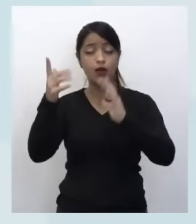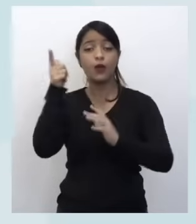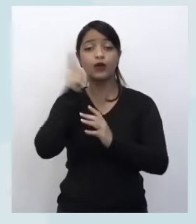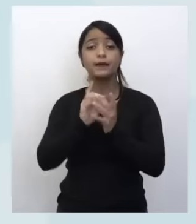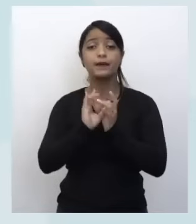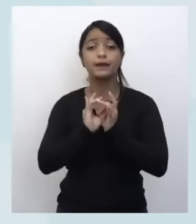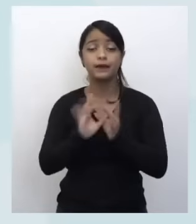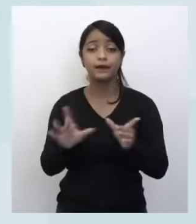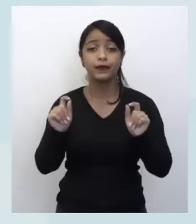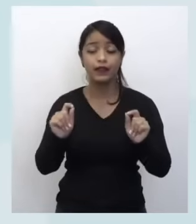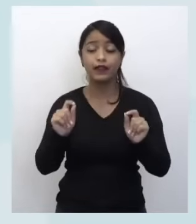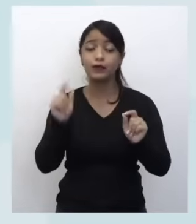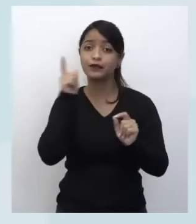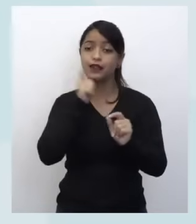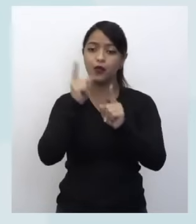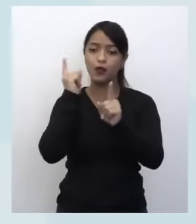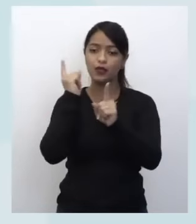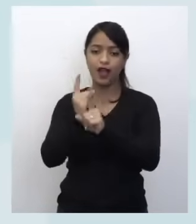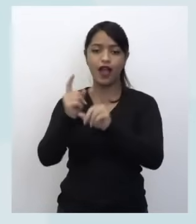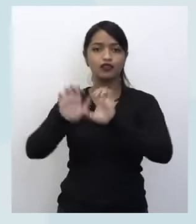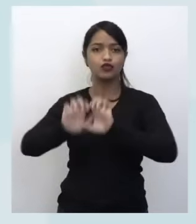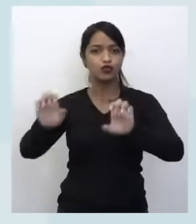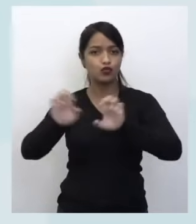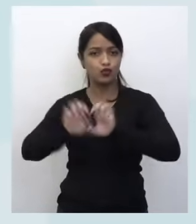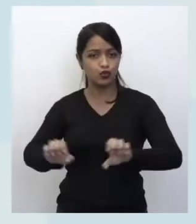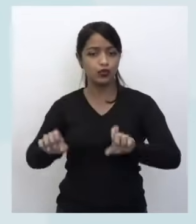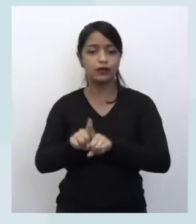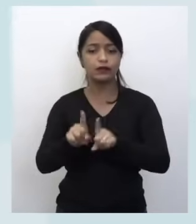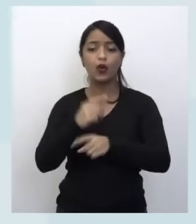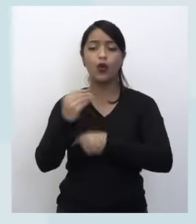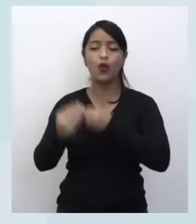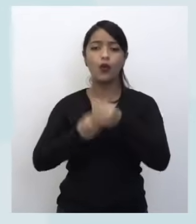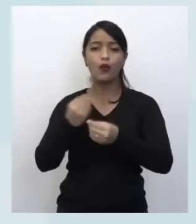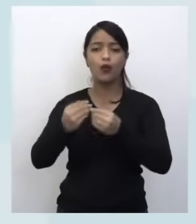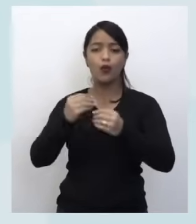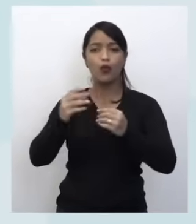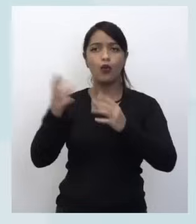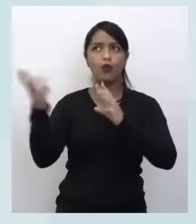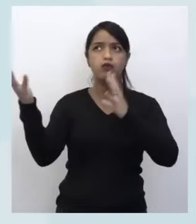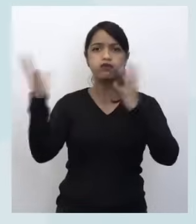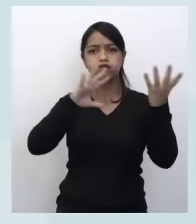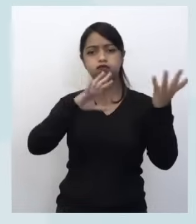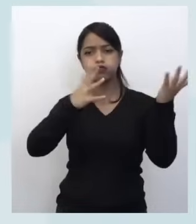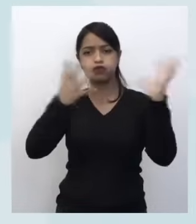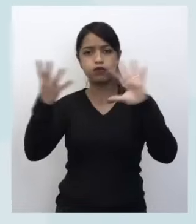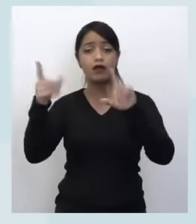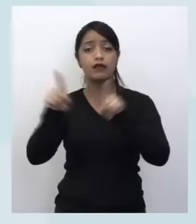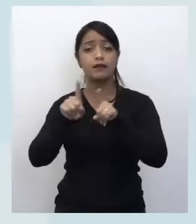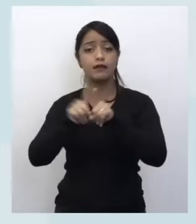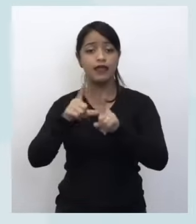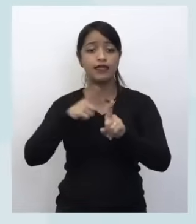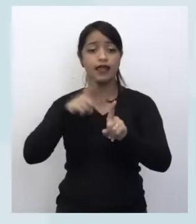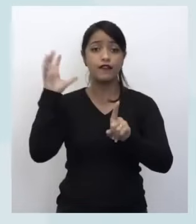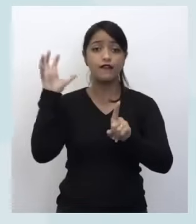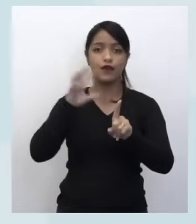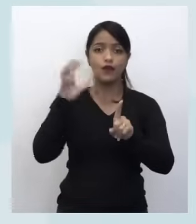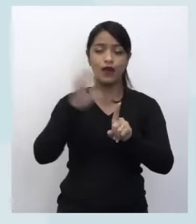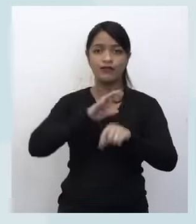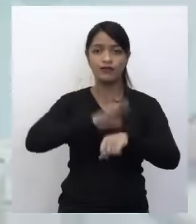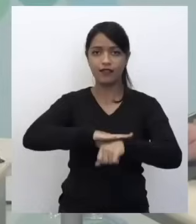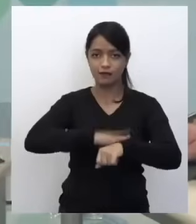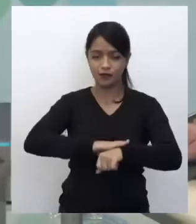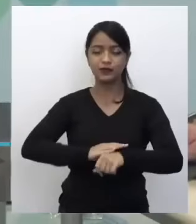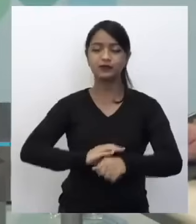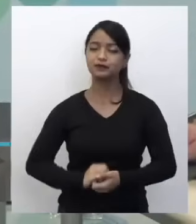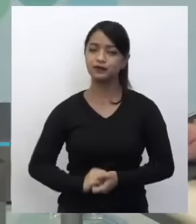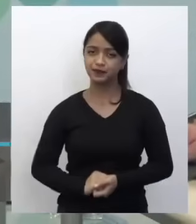a estrutura e o funcionamento da alta atmosfera e sua grande influência sobre o estado do tempo. Então,